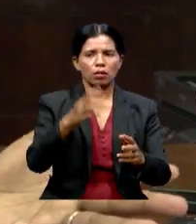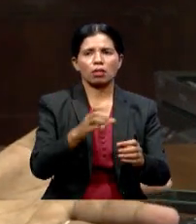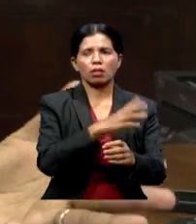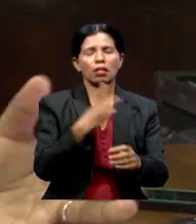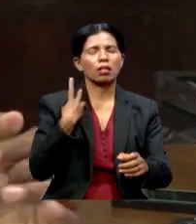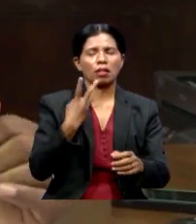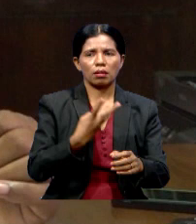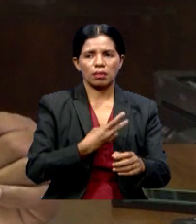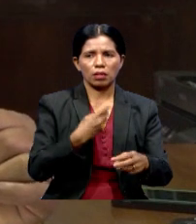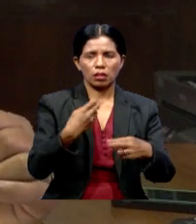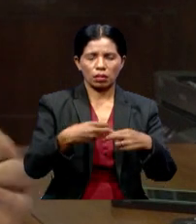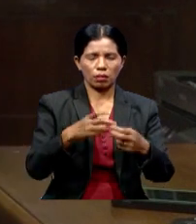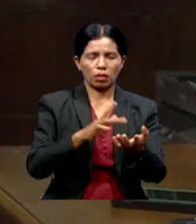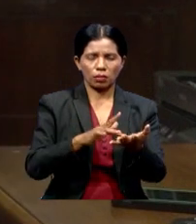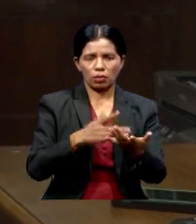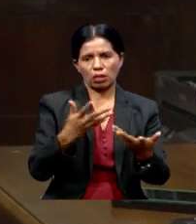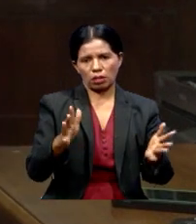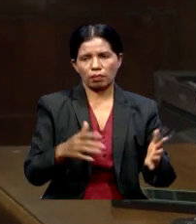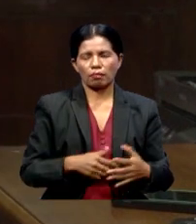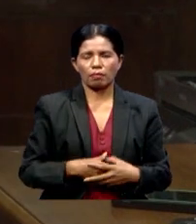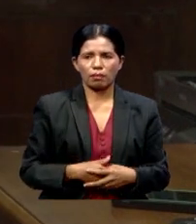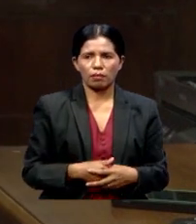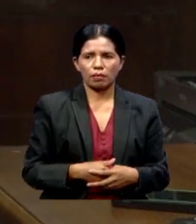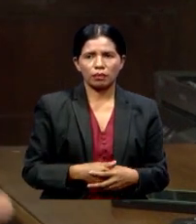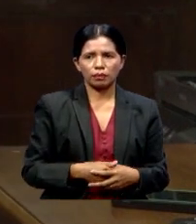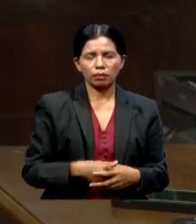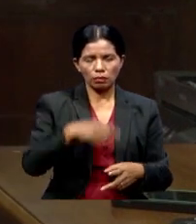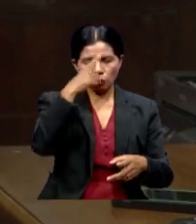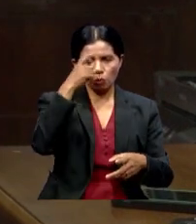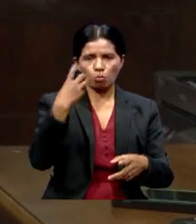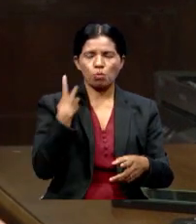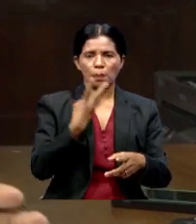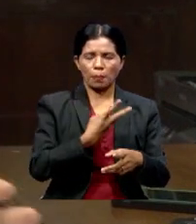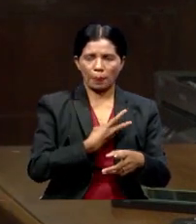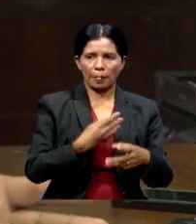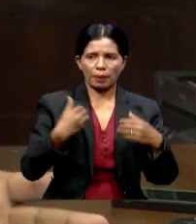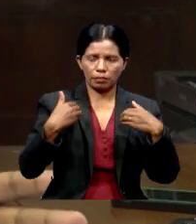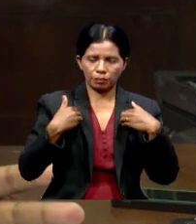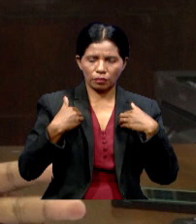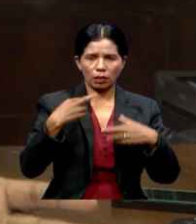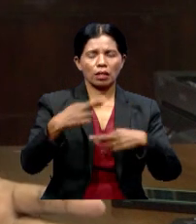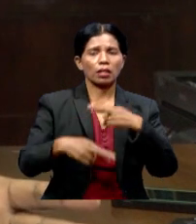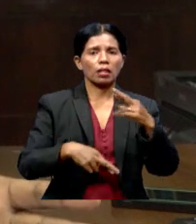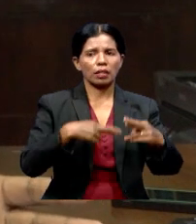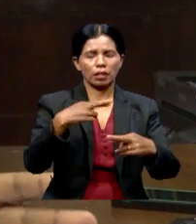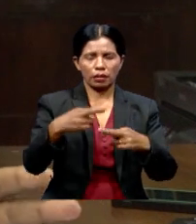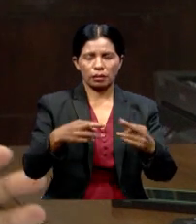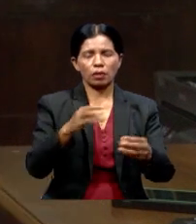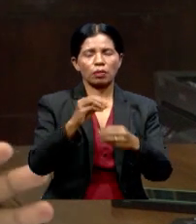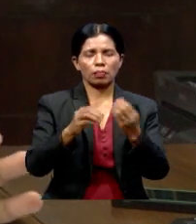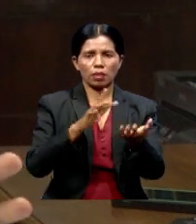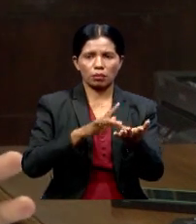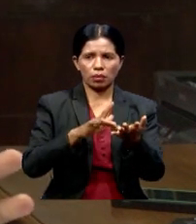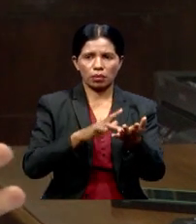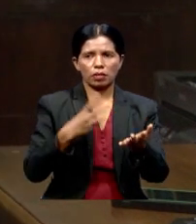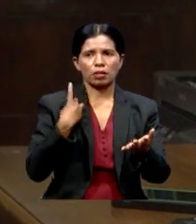be situação estoque, né? E da nem também. Tamba mi e agora ciclo gestão de medicamentos ou